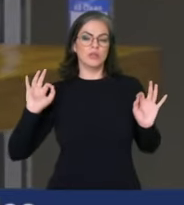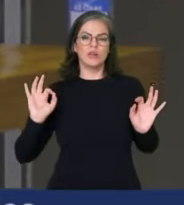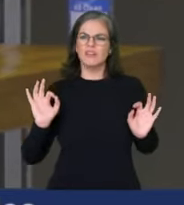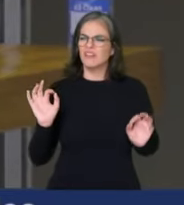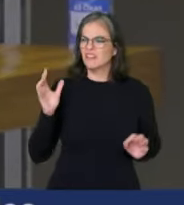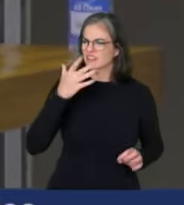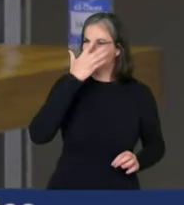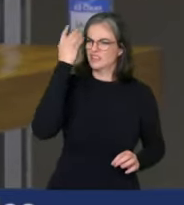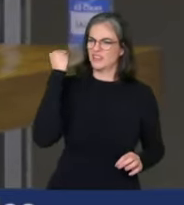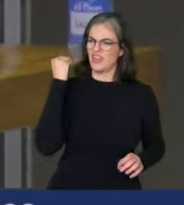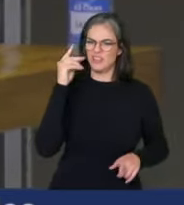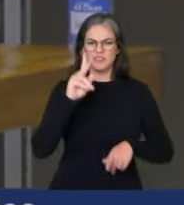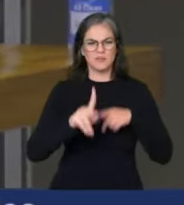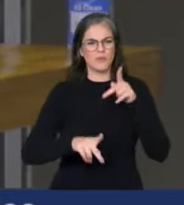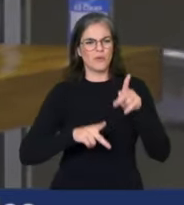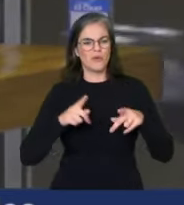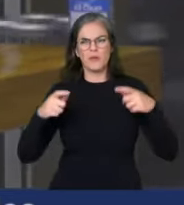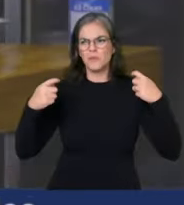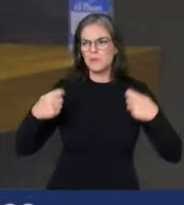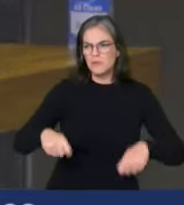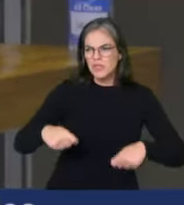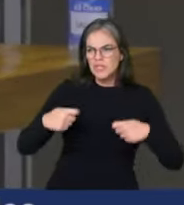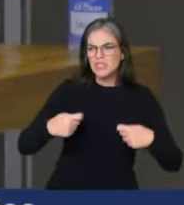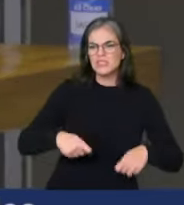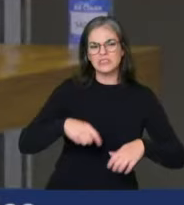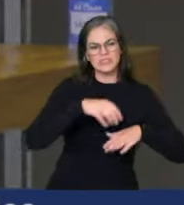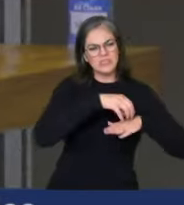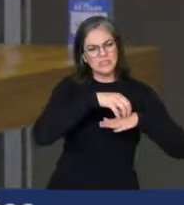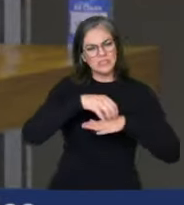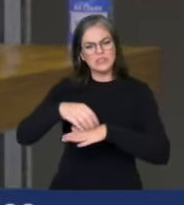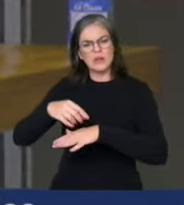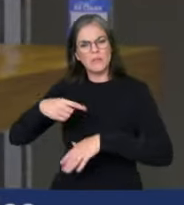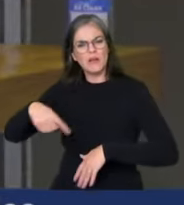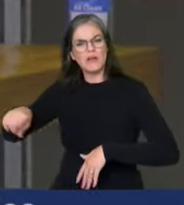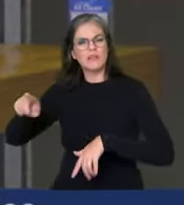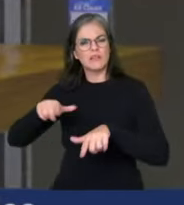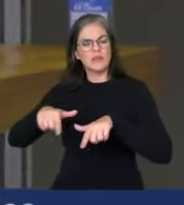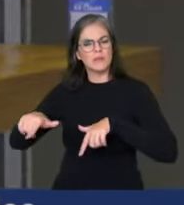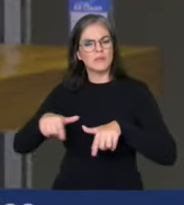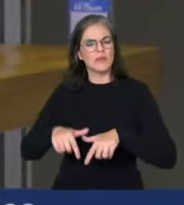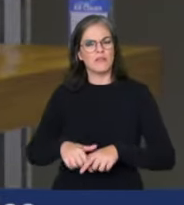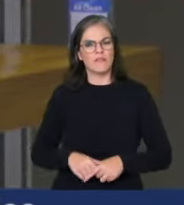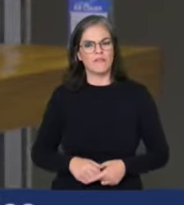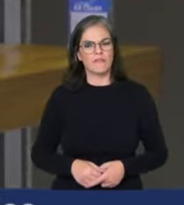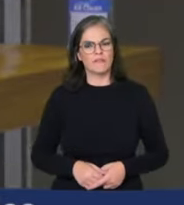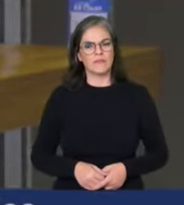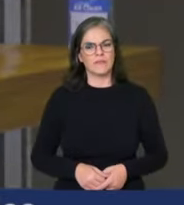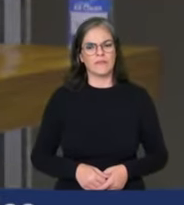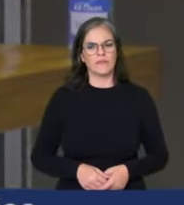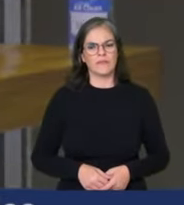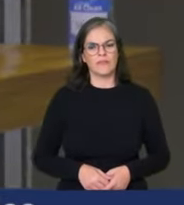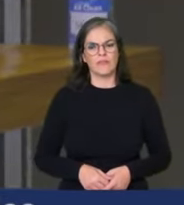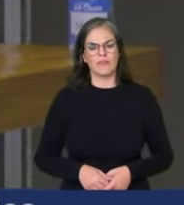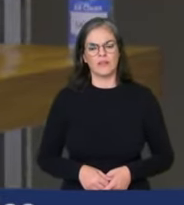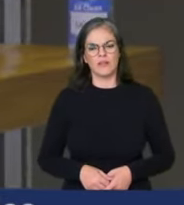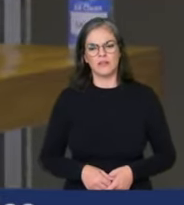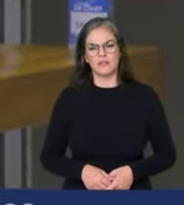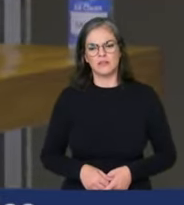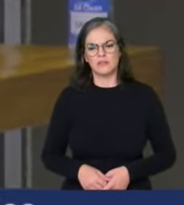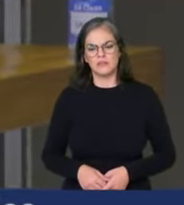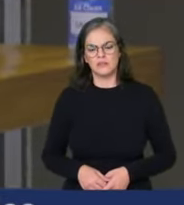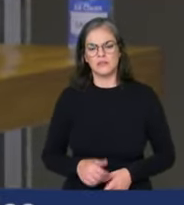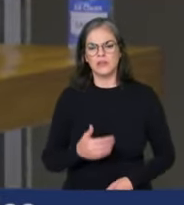população que depende da gasolina para trabalhar e que, inclusive, foi estimulado por esse governo. A uberização não foi isso? Foi